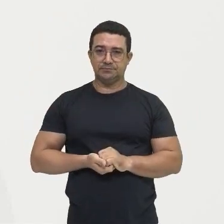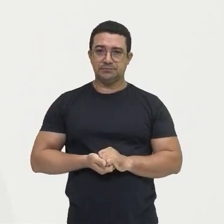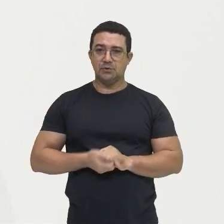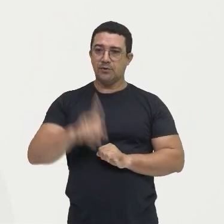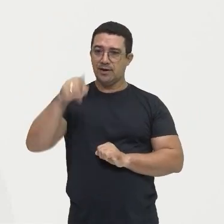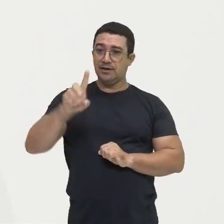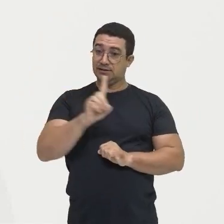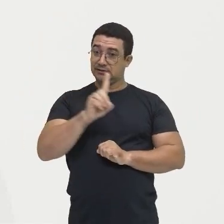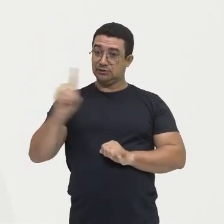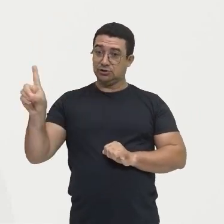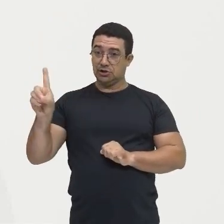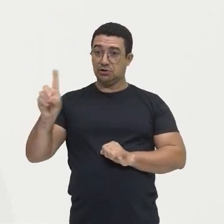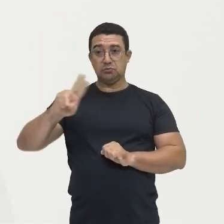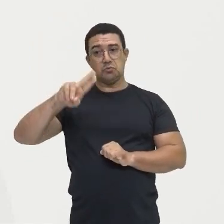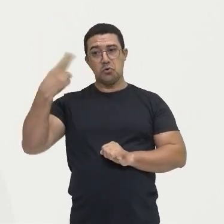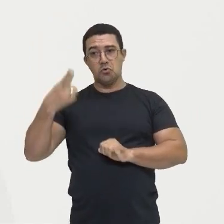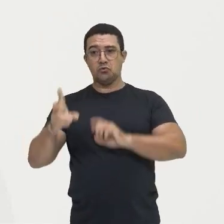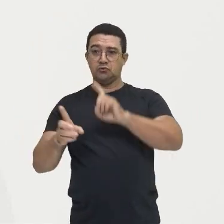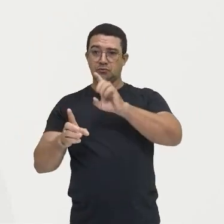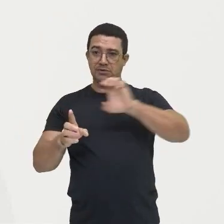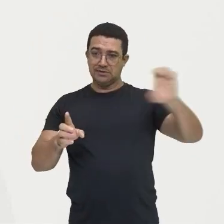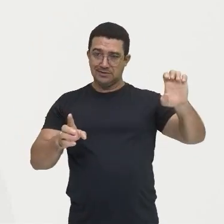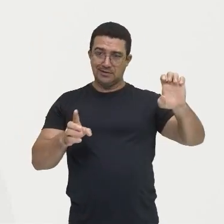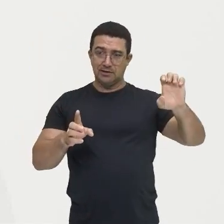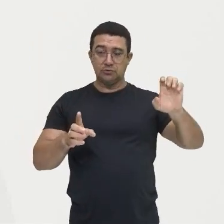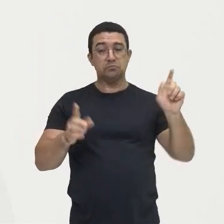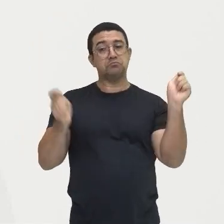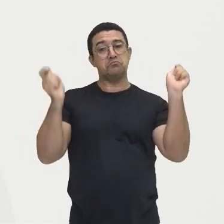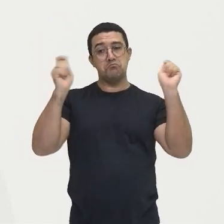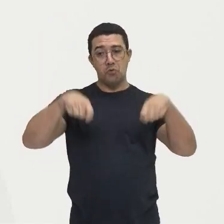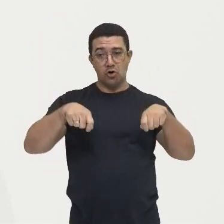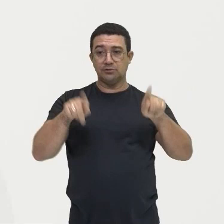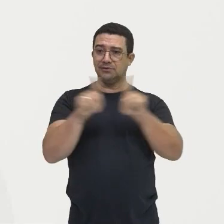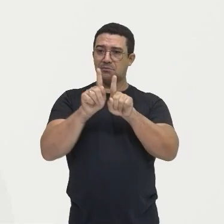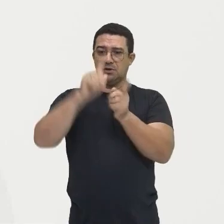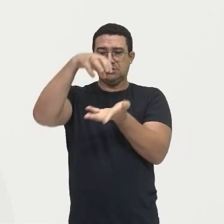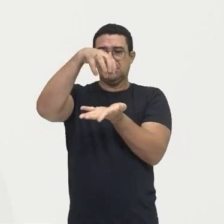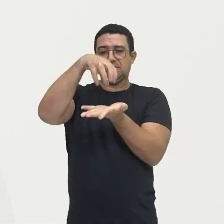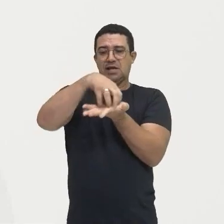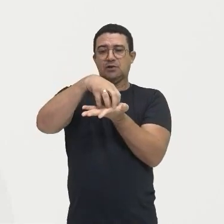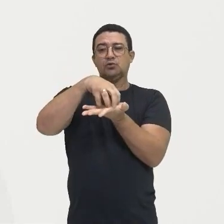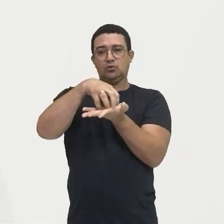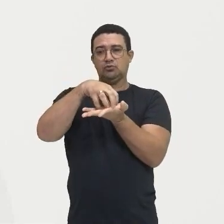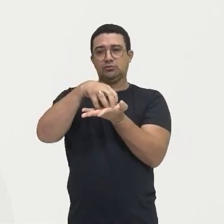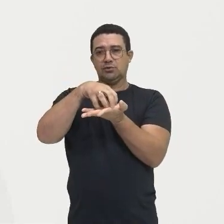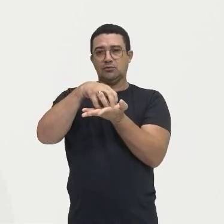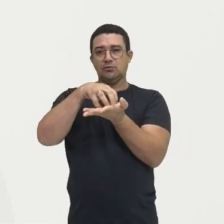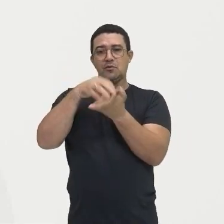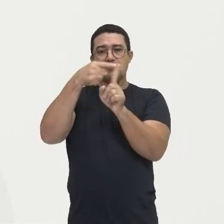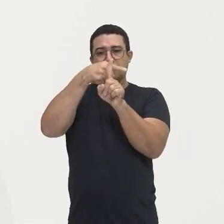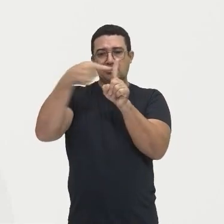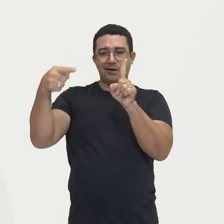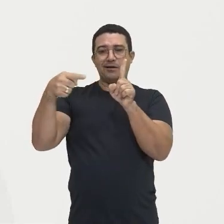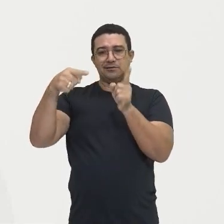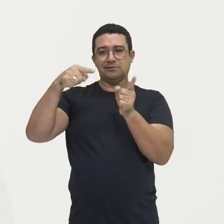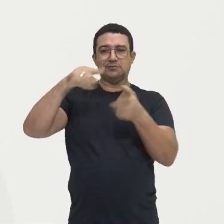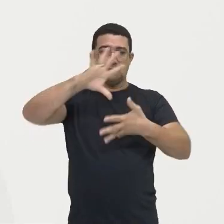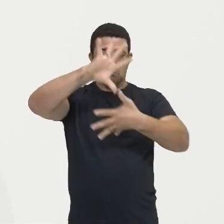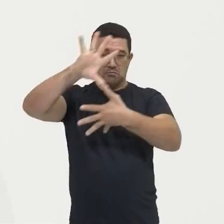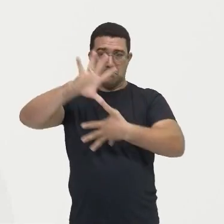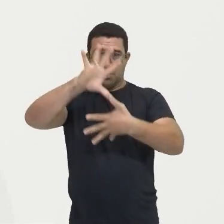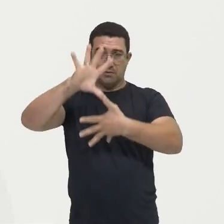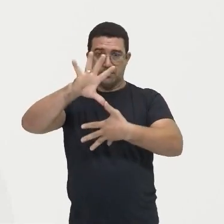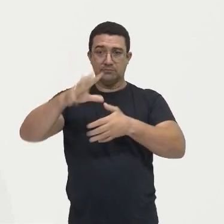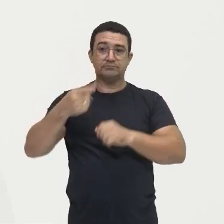direito ou no canto esquerdo, e ele pode vir aqui centralizado também dentro do meu mapa. Nesse caso, ele está aqui no